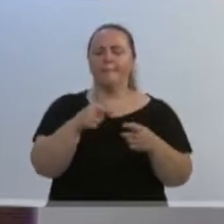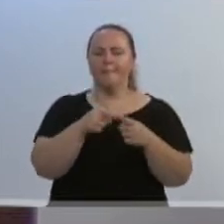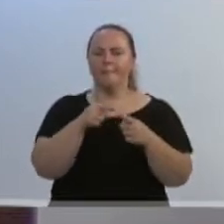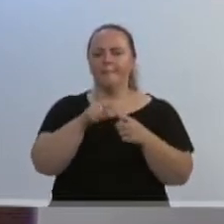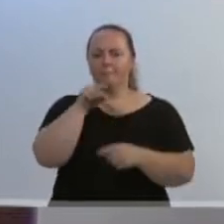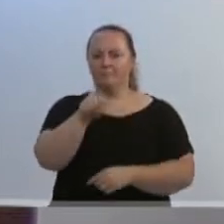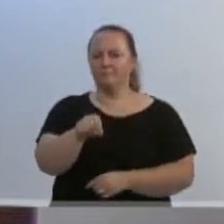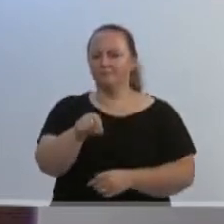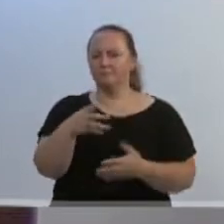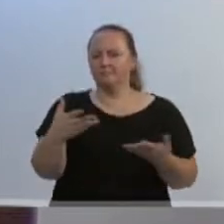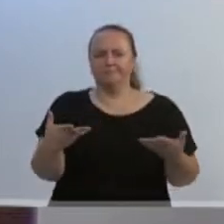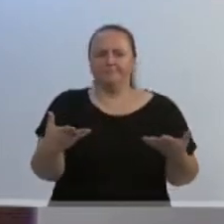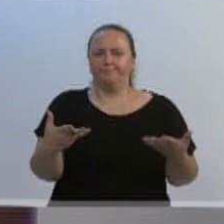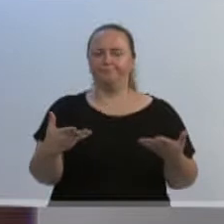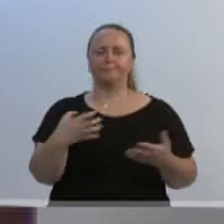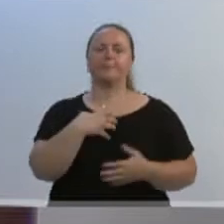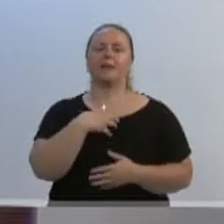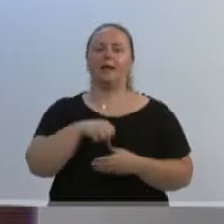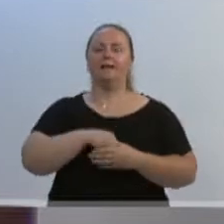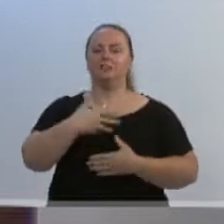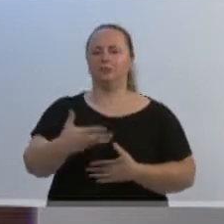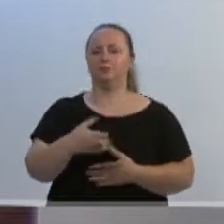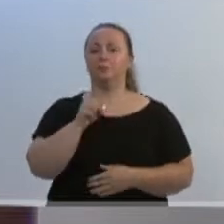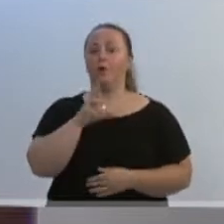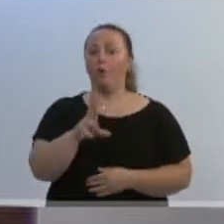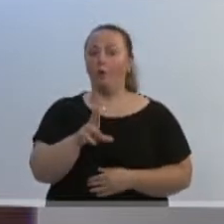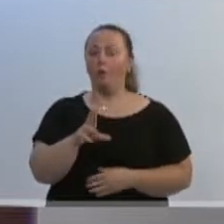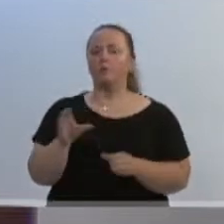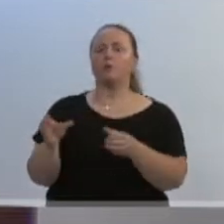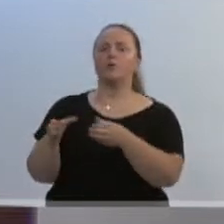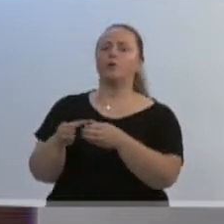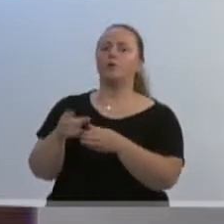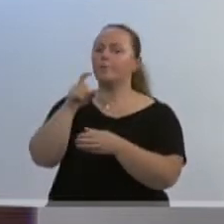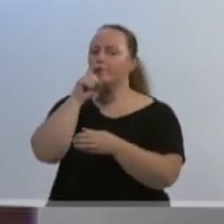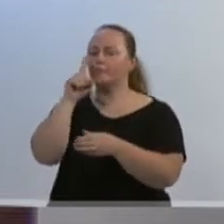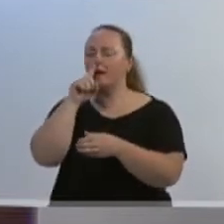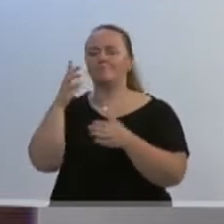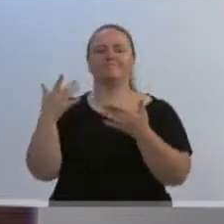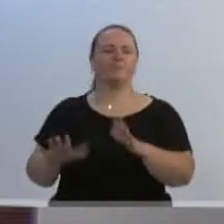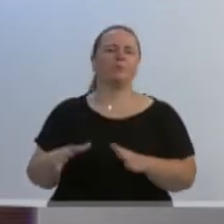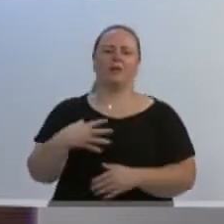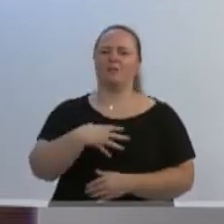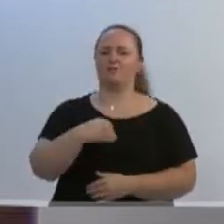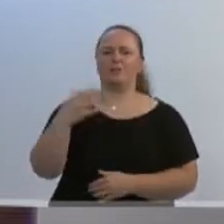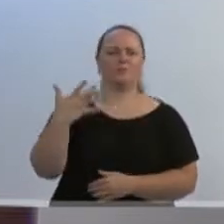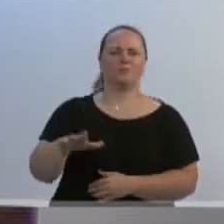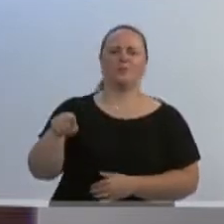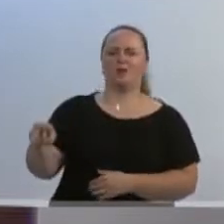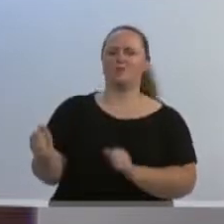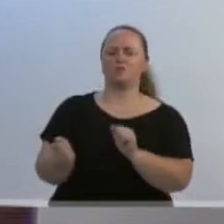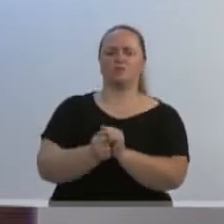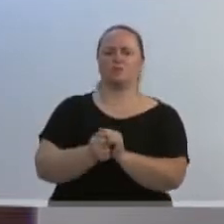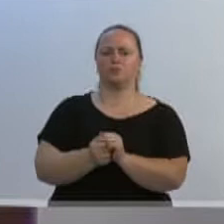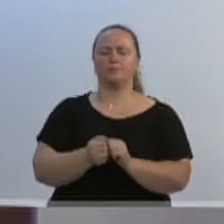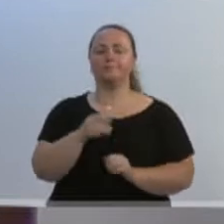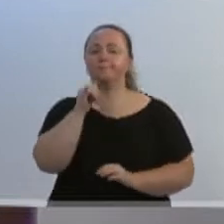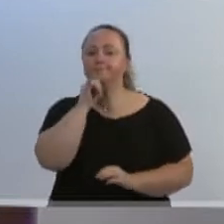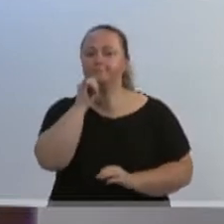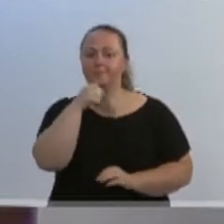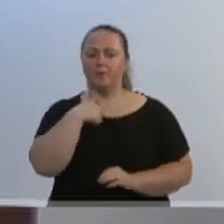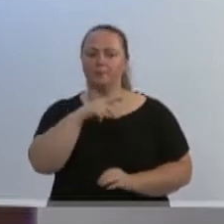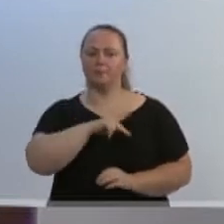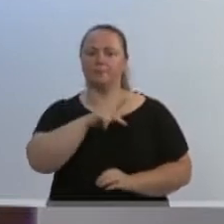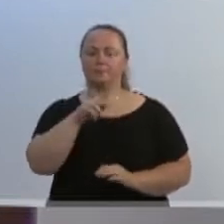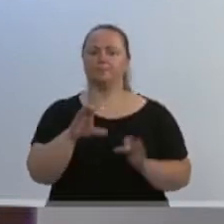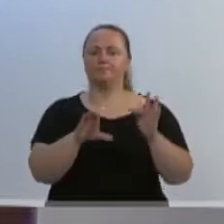de atitude, ou que venha, não queremos que nossos filhos participem disso. Eu, por exemplo, fui presidente da Fundação